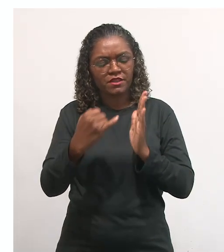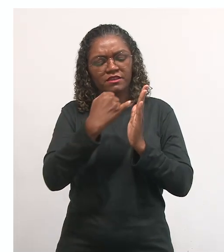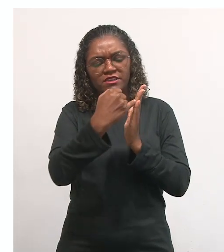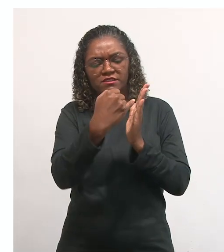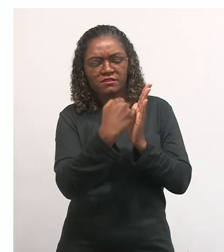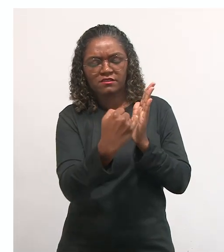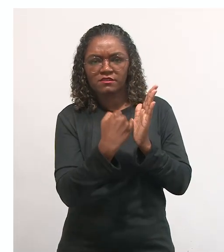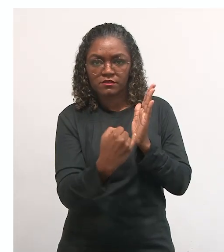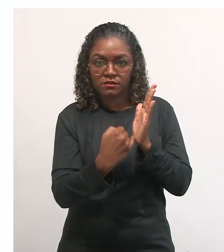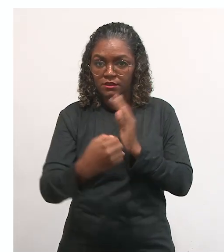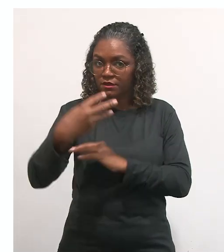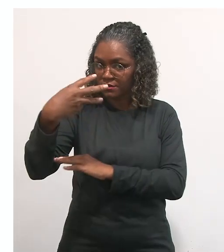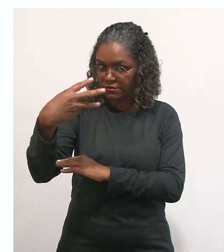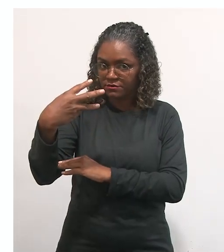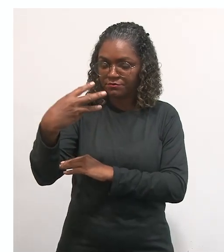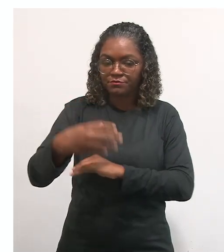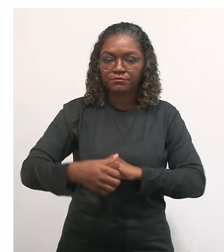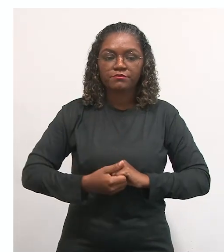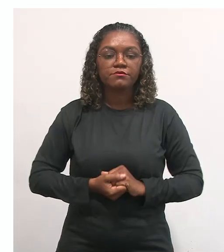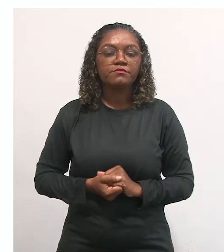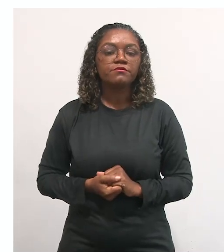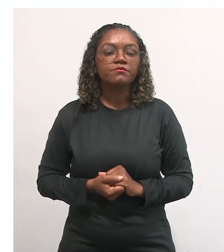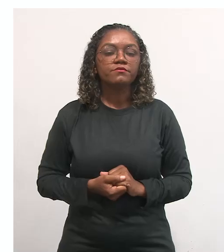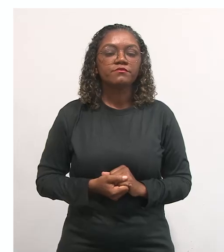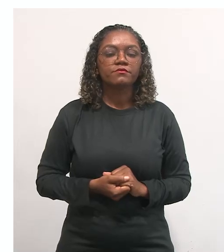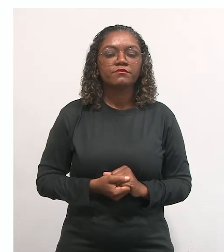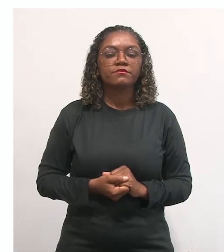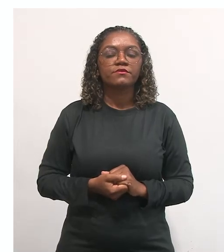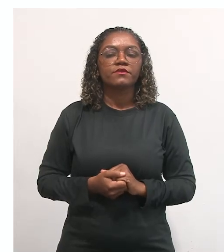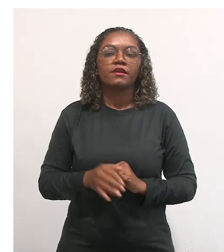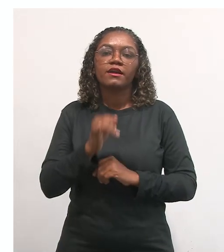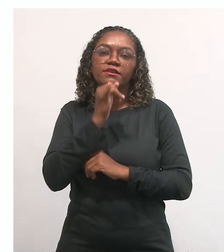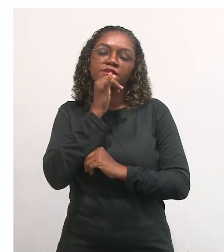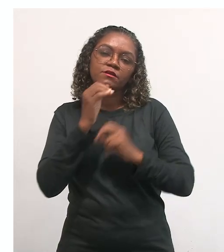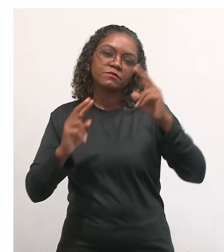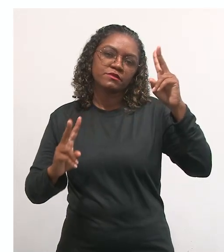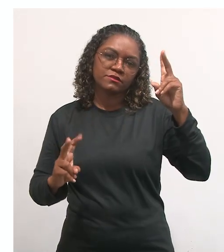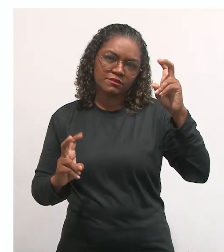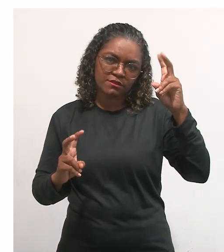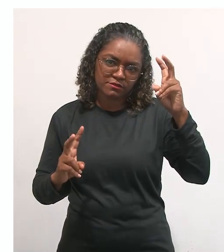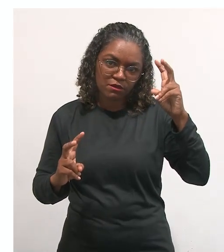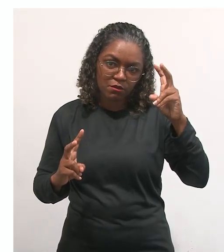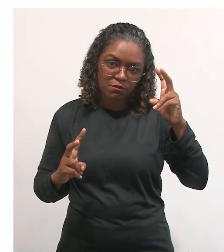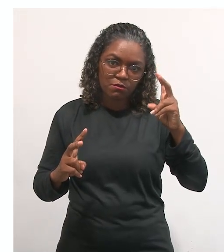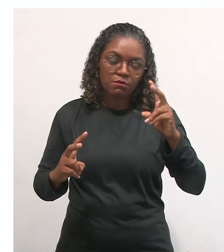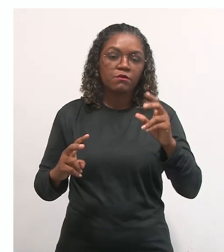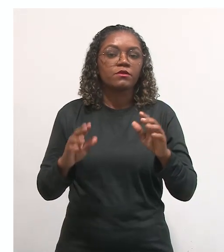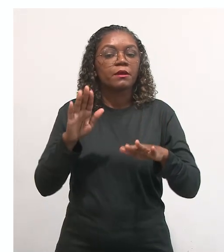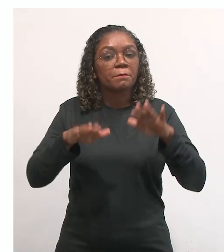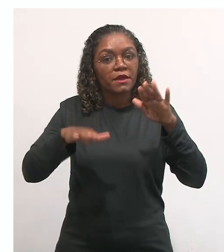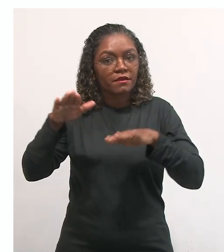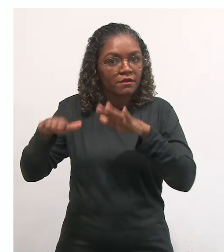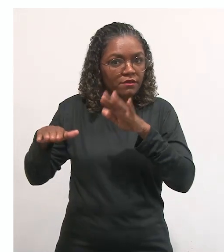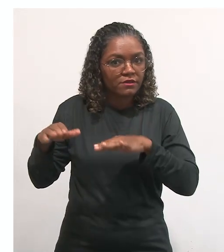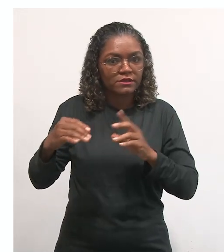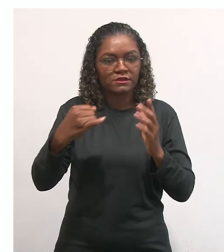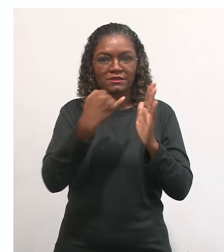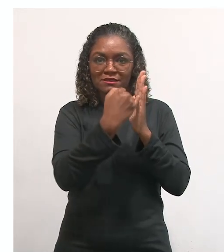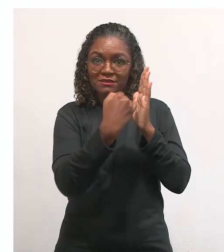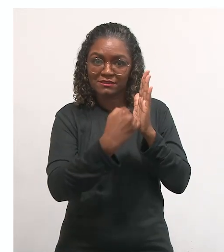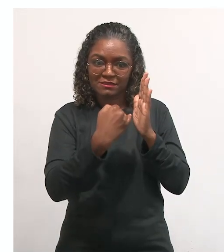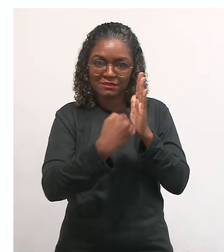ali Elas são eh citações Quando tiver mais de três linhas elas vão ficar